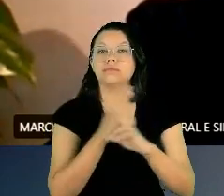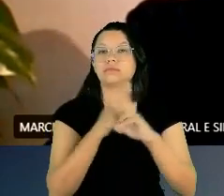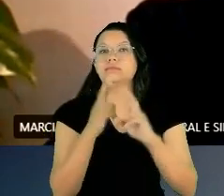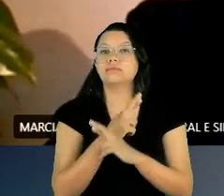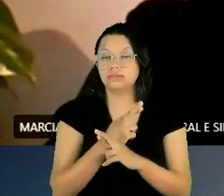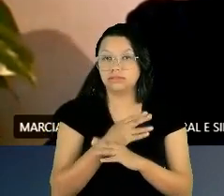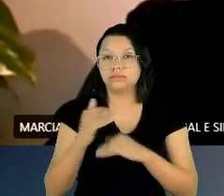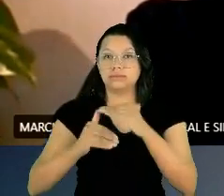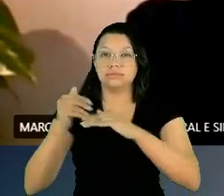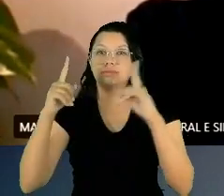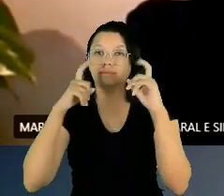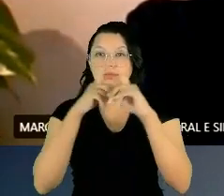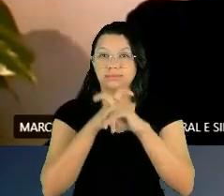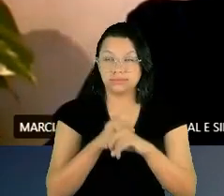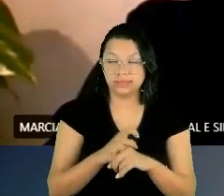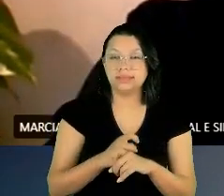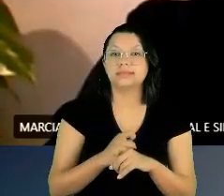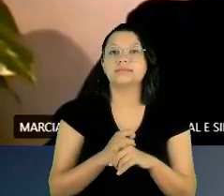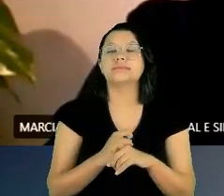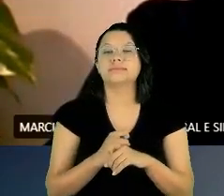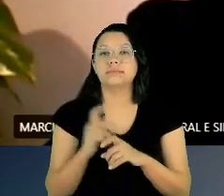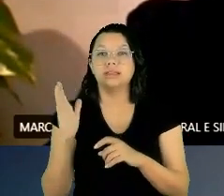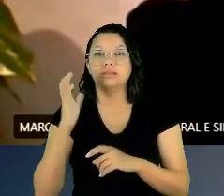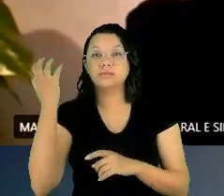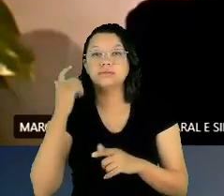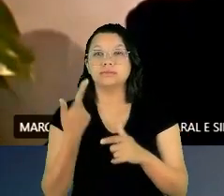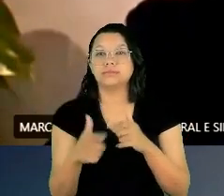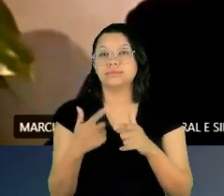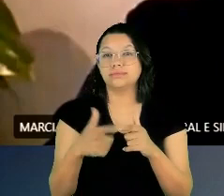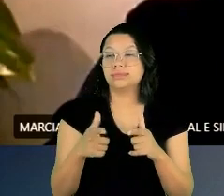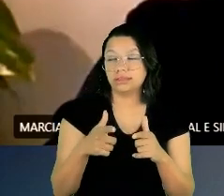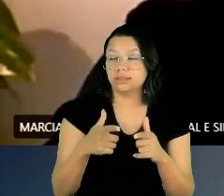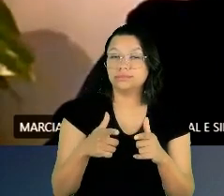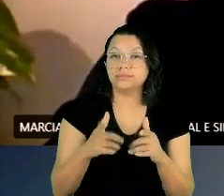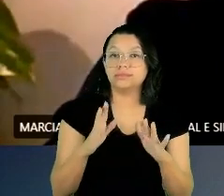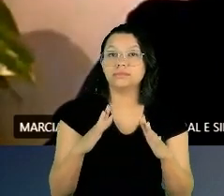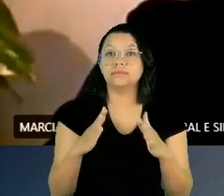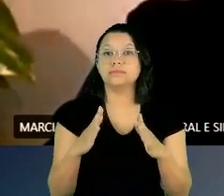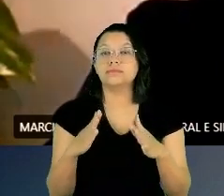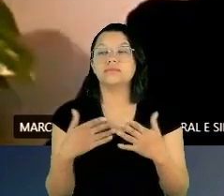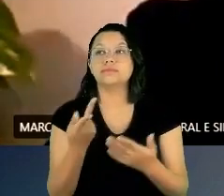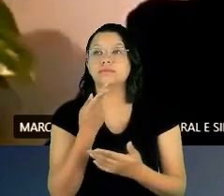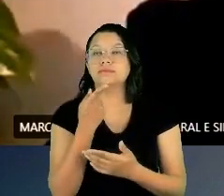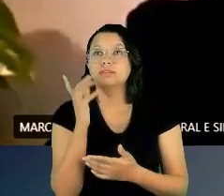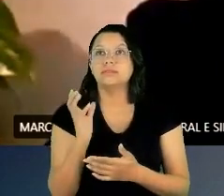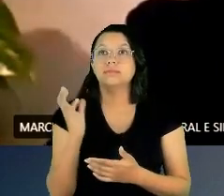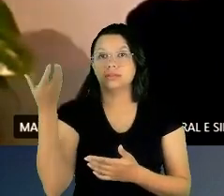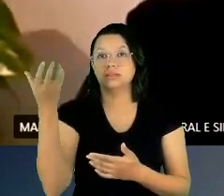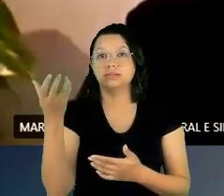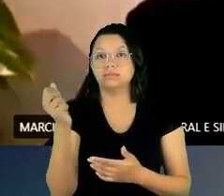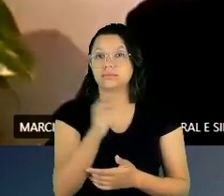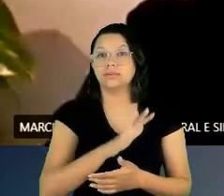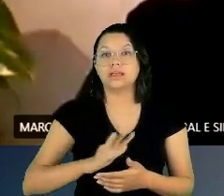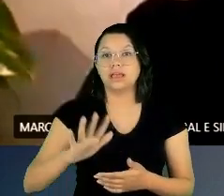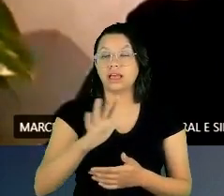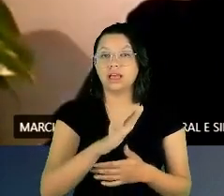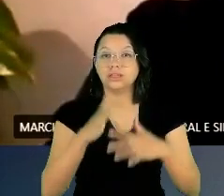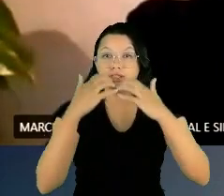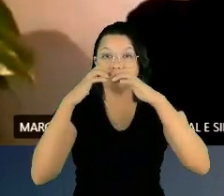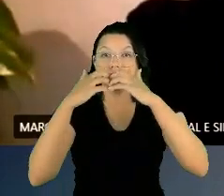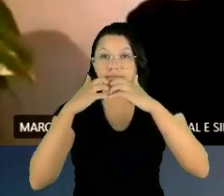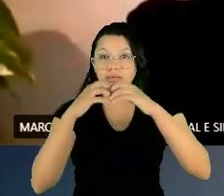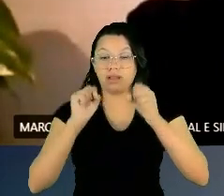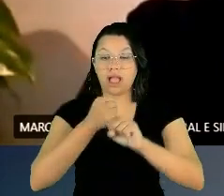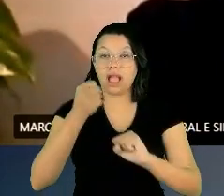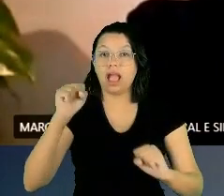que envolve processos complexos, como funções executivas, resoluções de problema. E quando a gente fala tomar decisão, uma rede